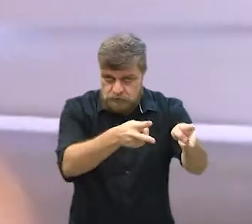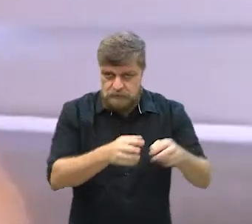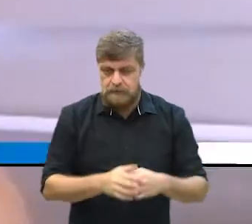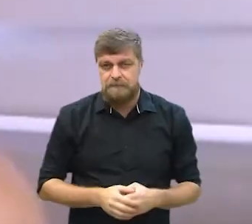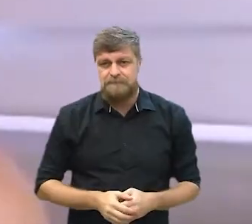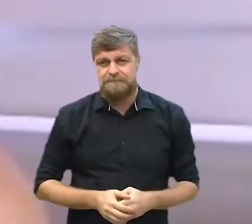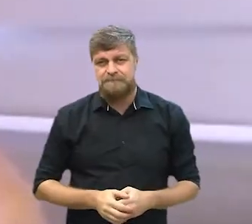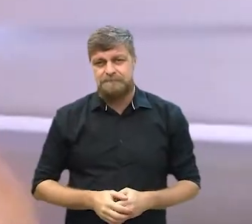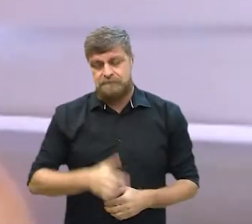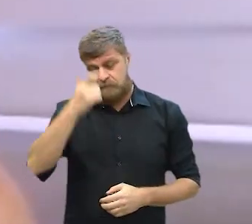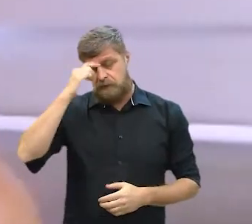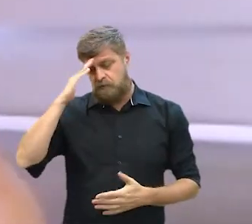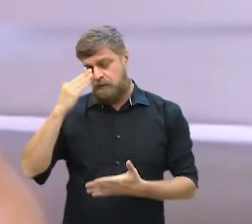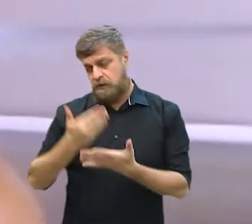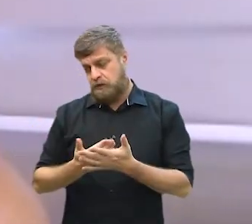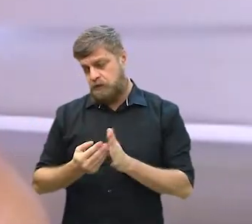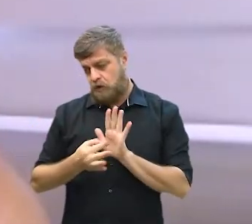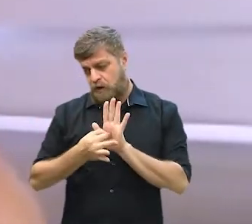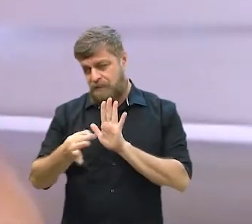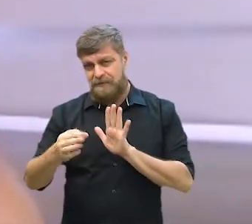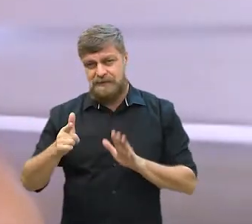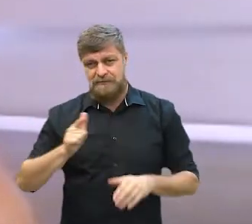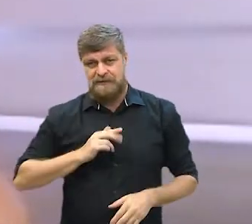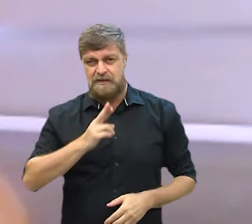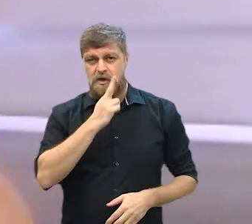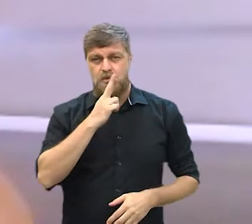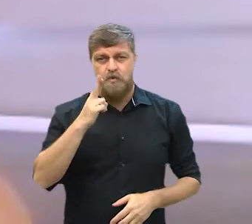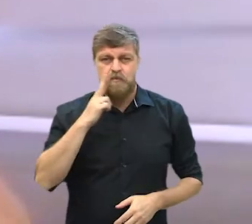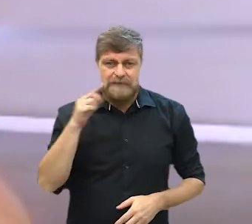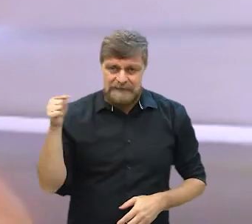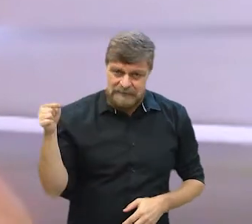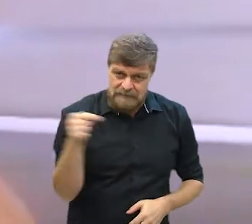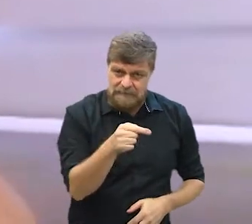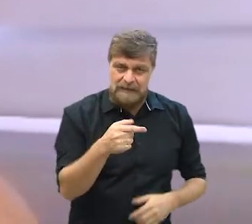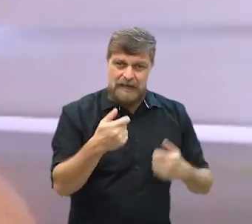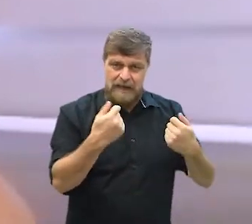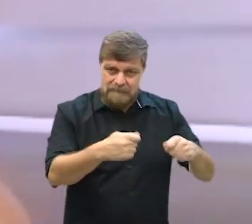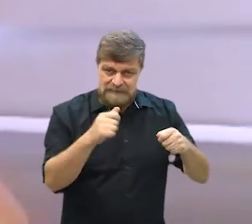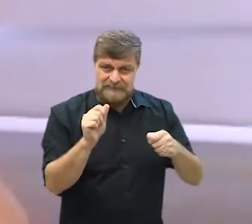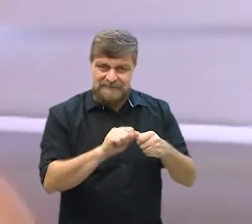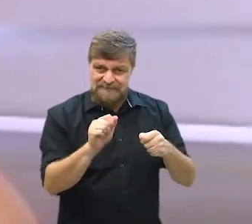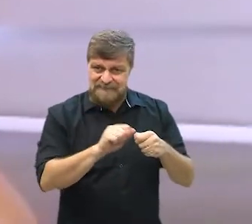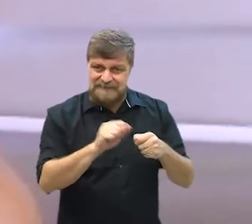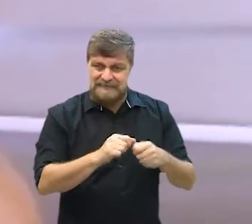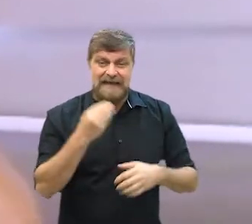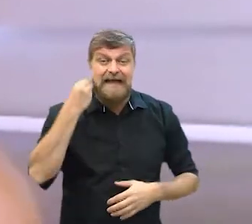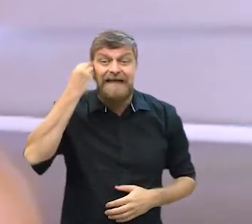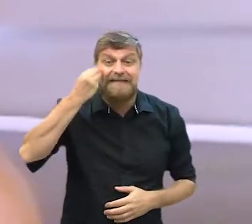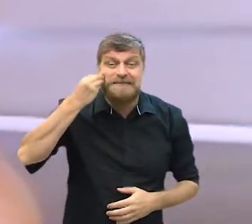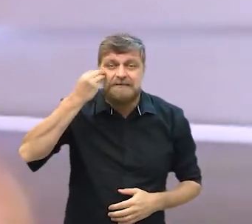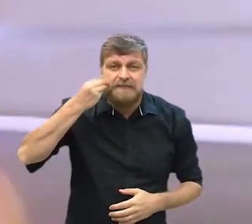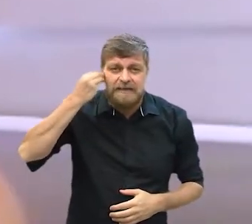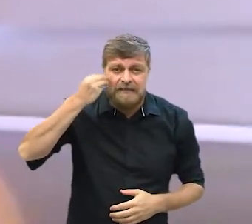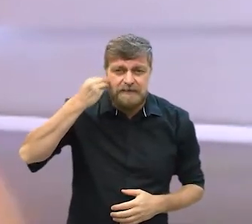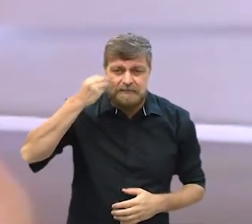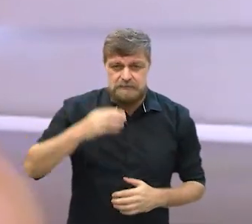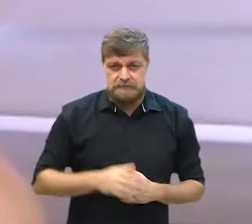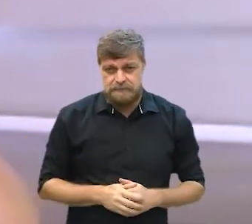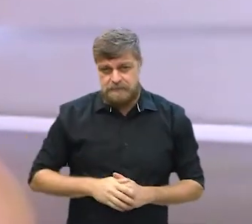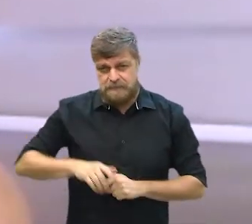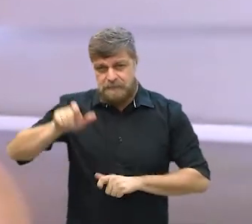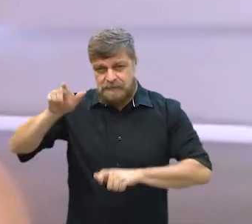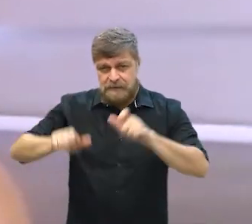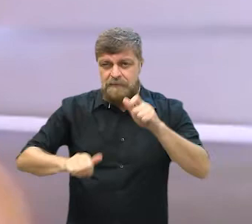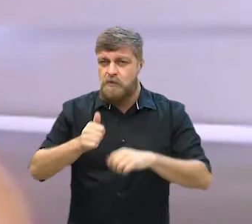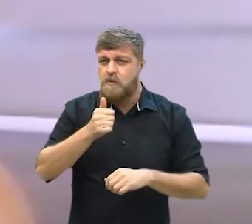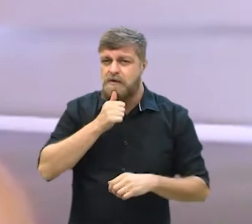Eu acredito que todo o investimento do restaurante vai preciso ser feito em experiência.